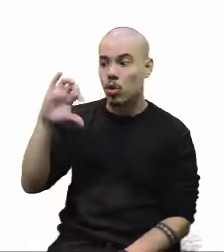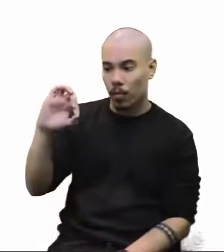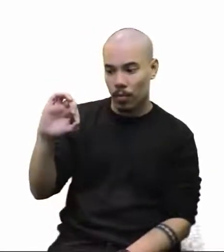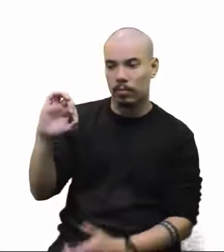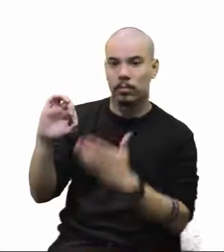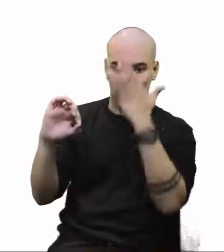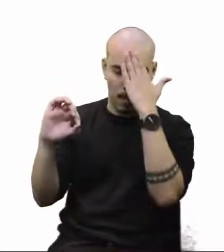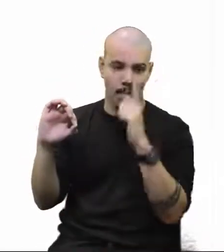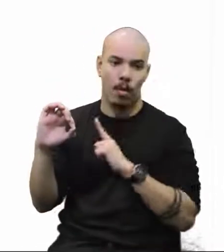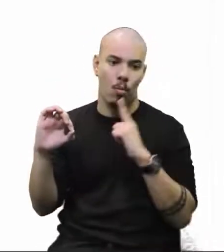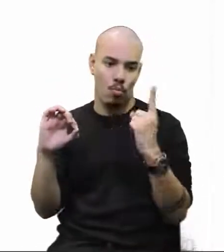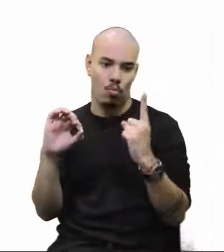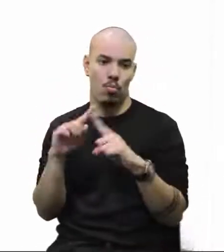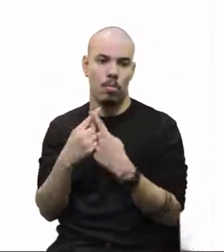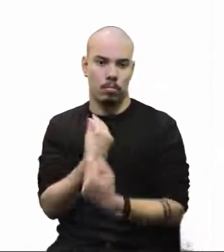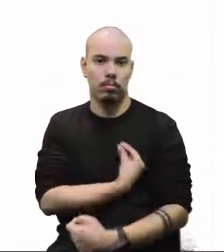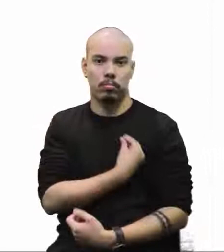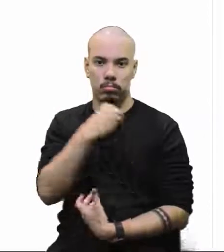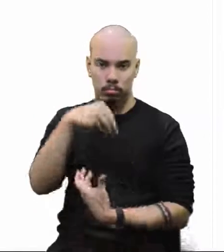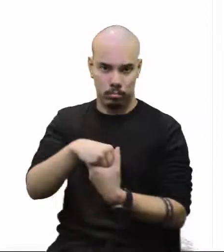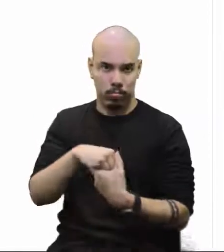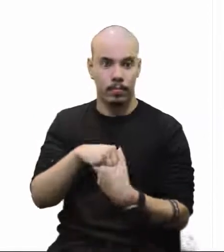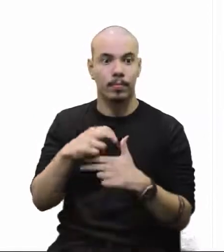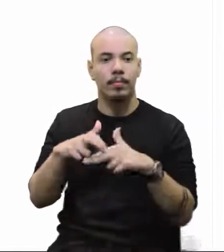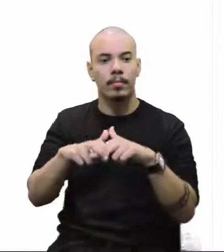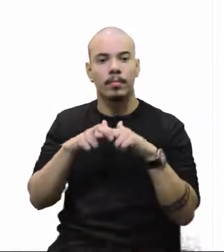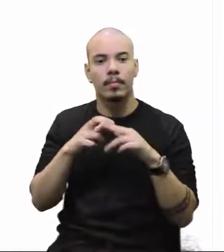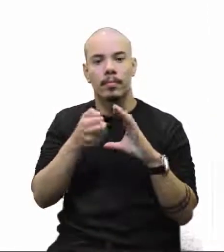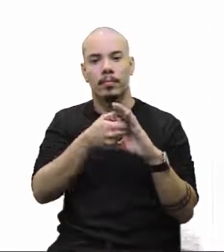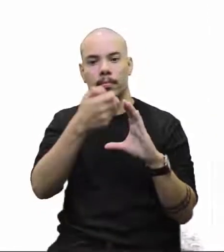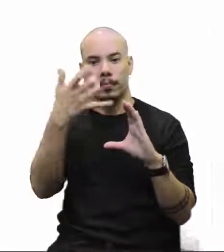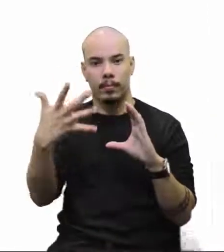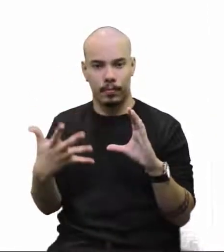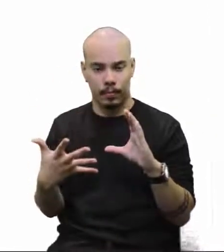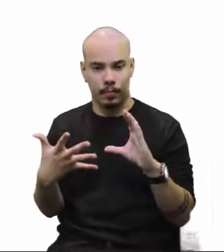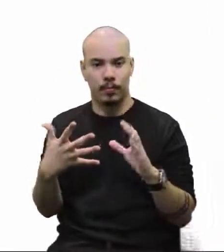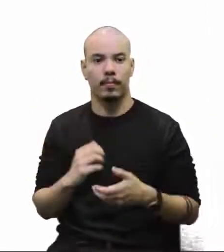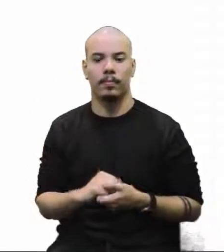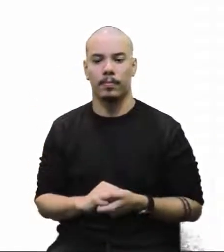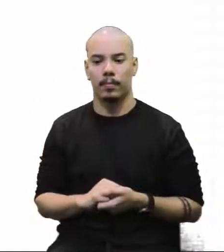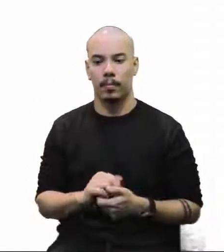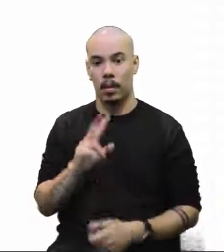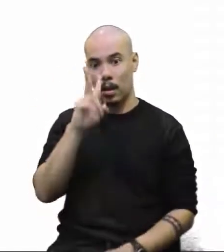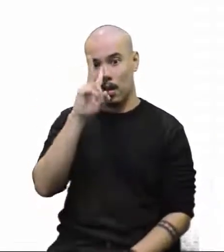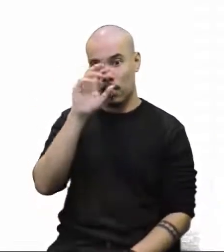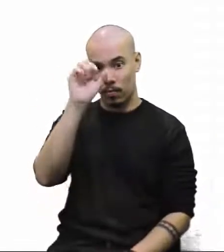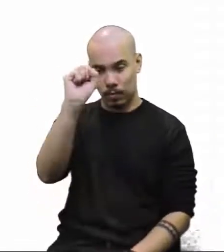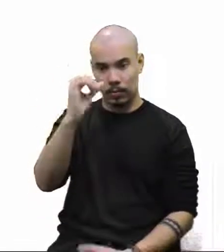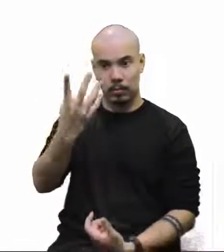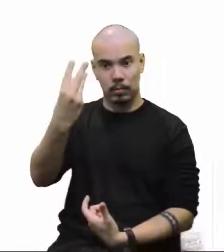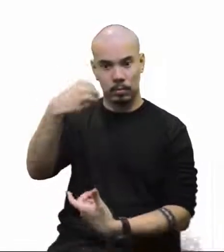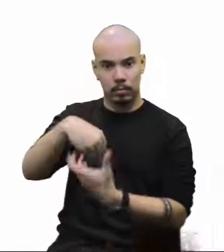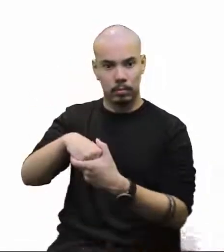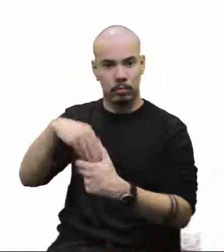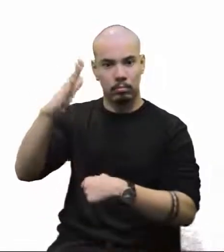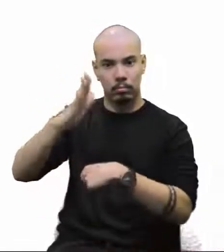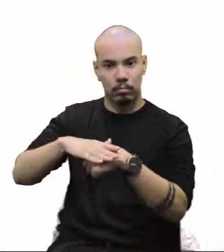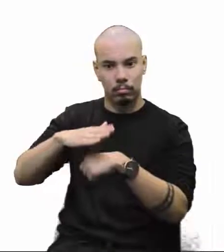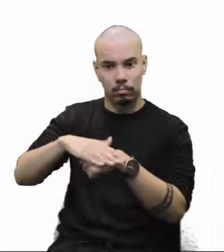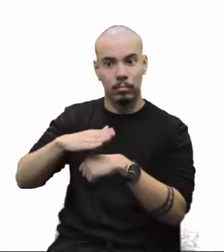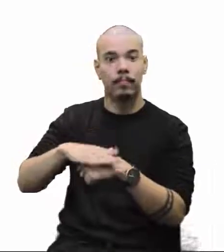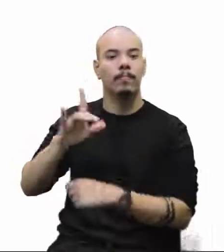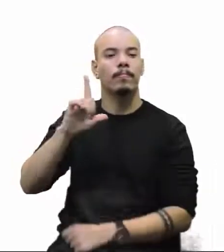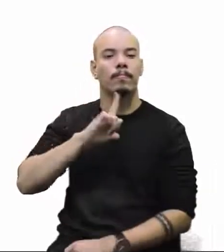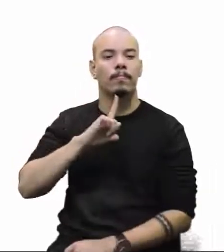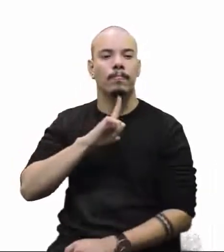1, mas ele está lá presente. Então, vamos lá, caracterizando, né? A força magnética que atua no condutor terá